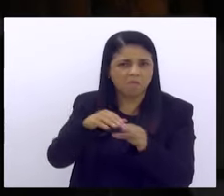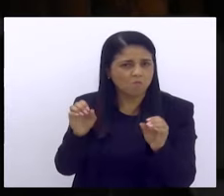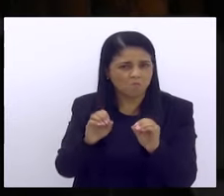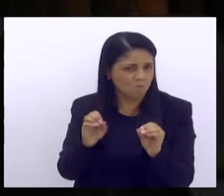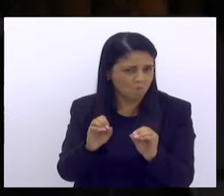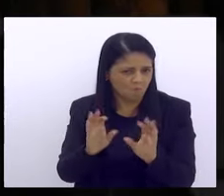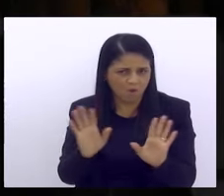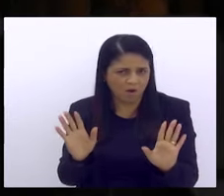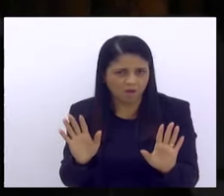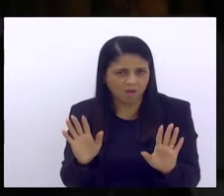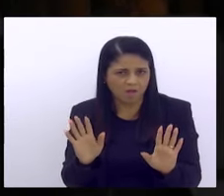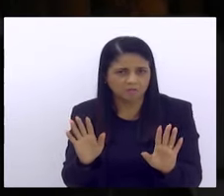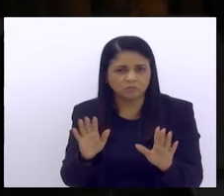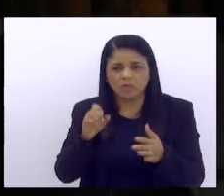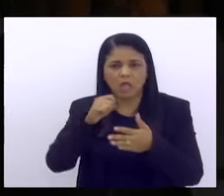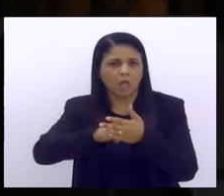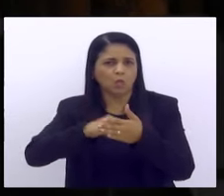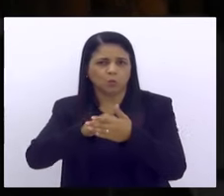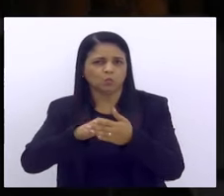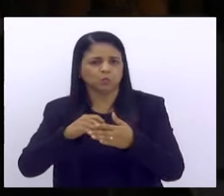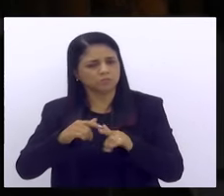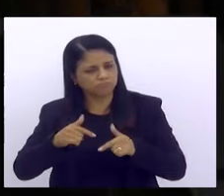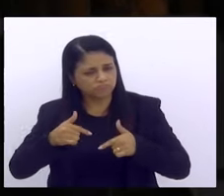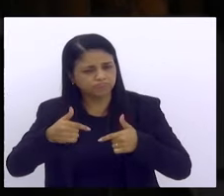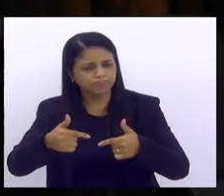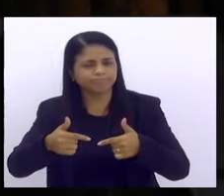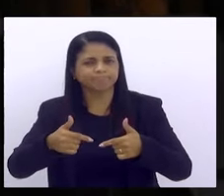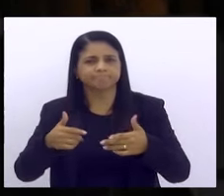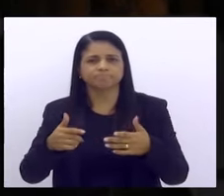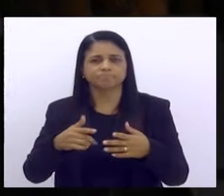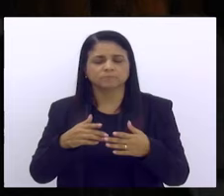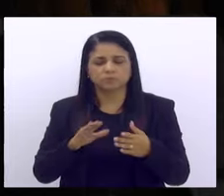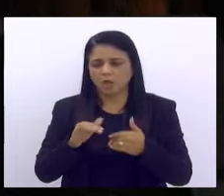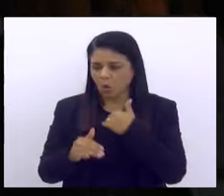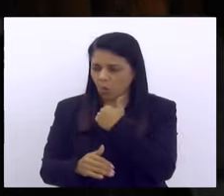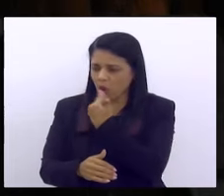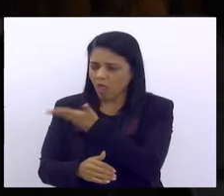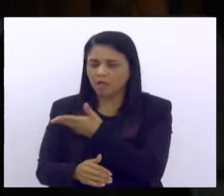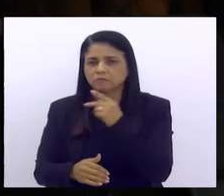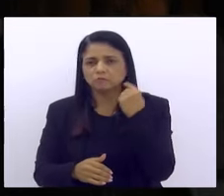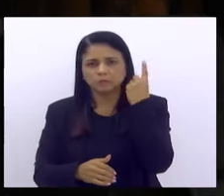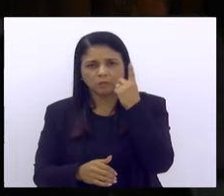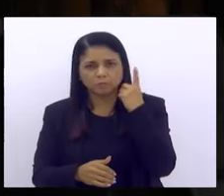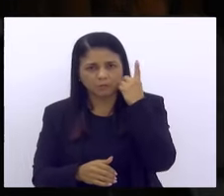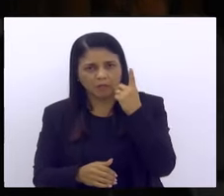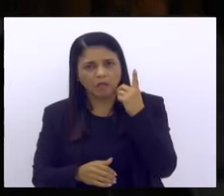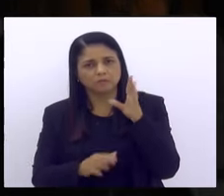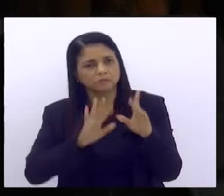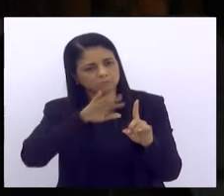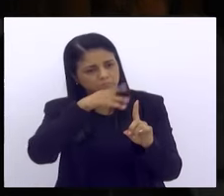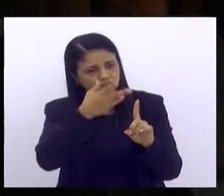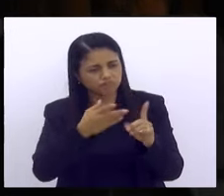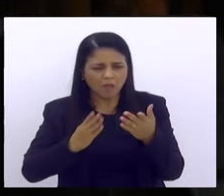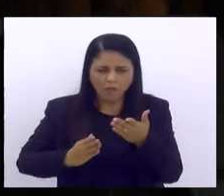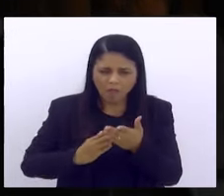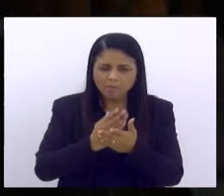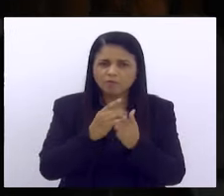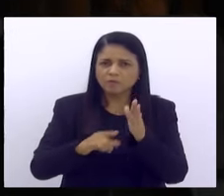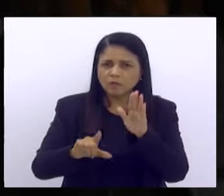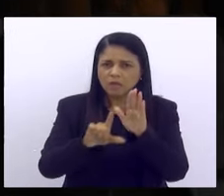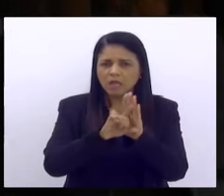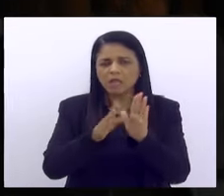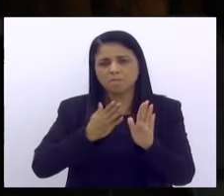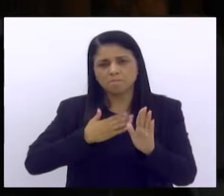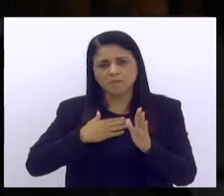condicionante dessa batalha que a gente enfrentou ao lado de alguns honrados deputados aqui, aprovando leis que eu tenho orgulho de serem leis da